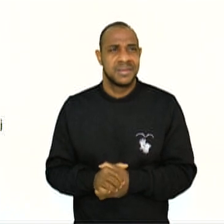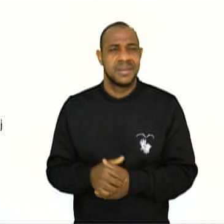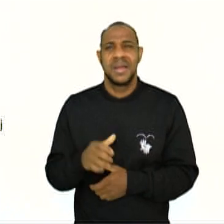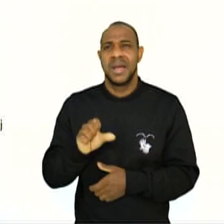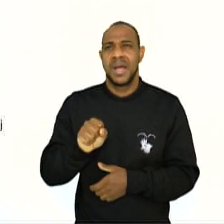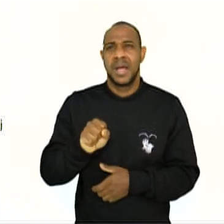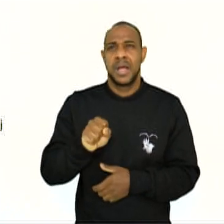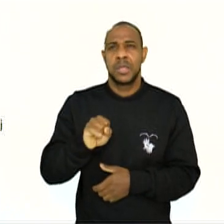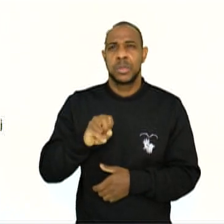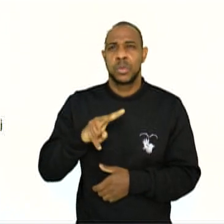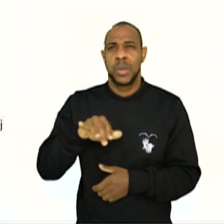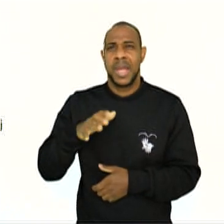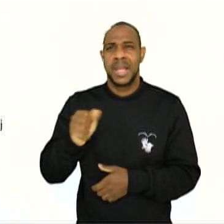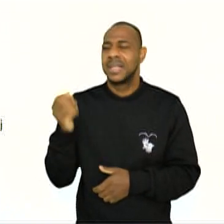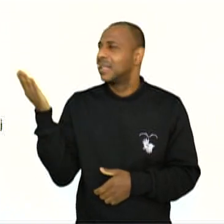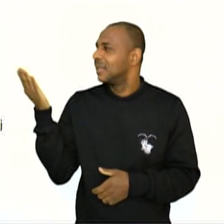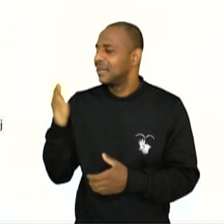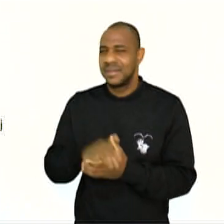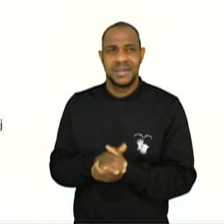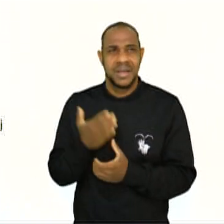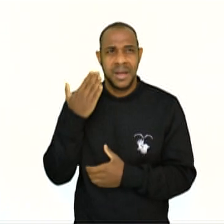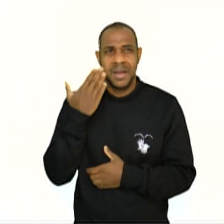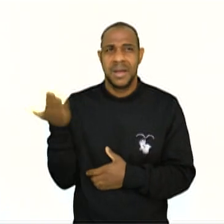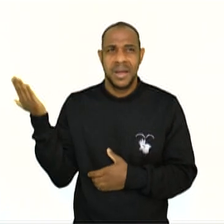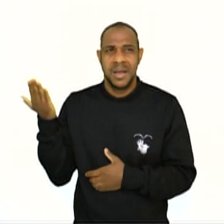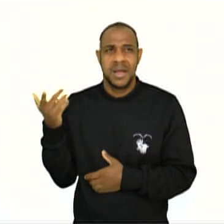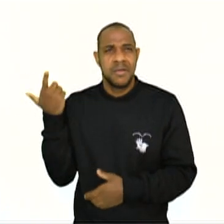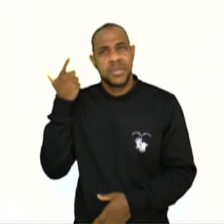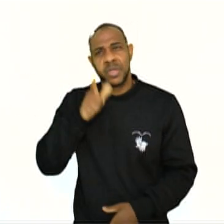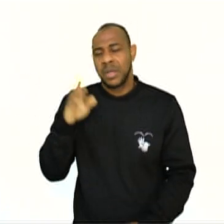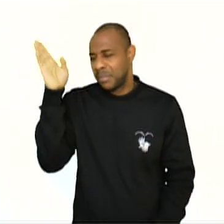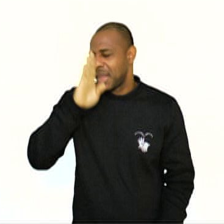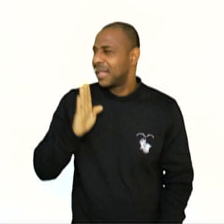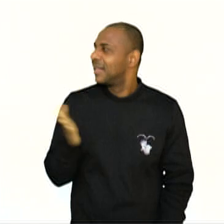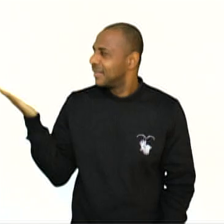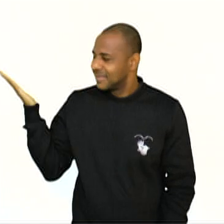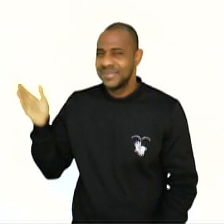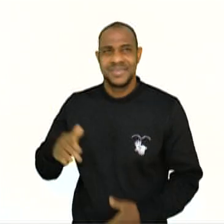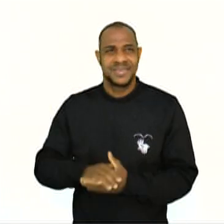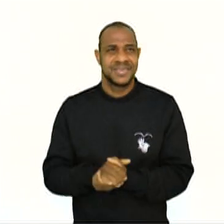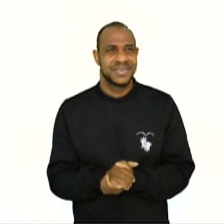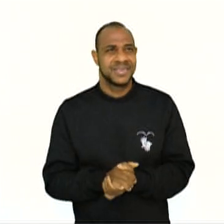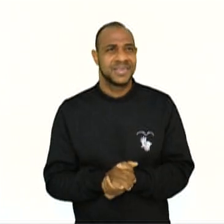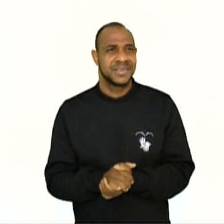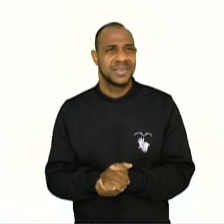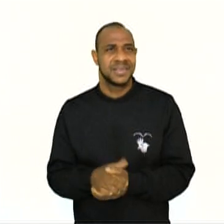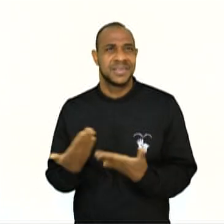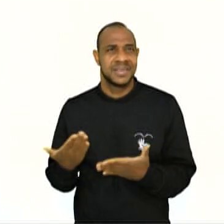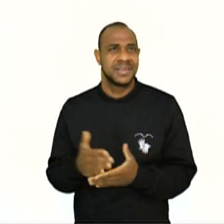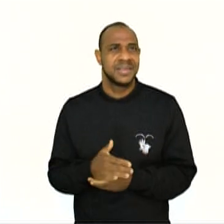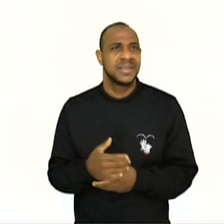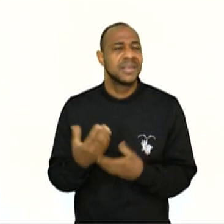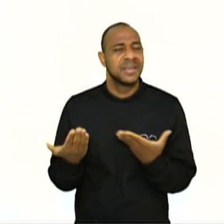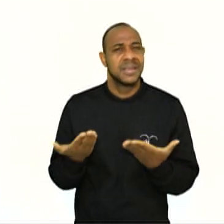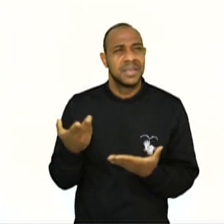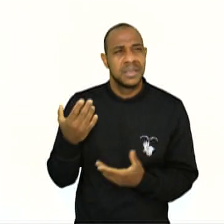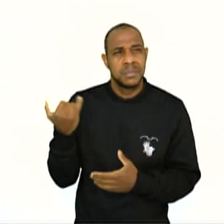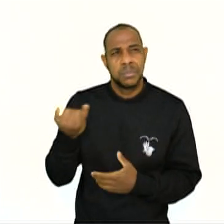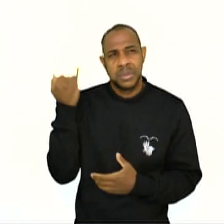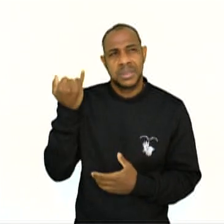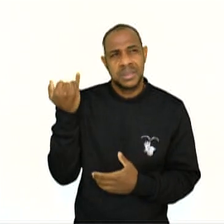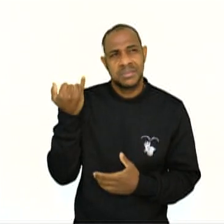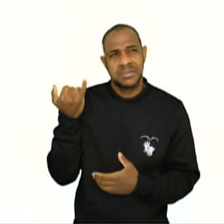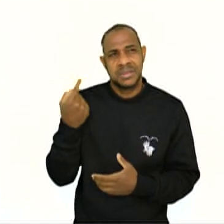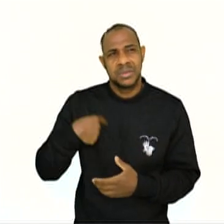Vitória brasileira, e é importante isso em história. Na sequência aqui o professor retoma isso, é importante isso em história, porque